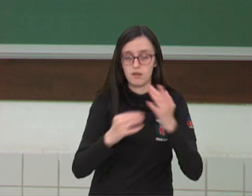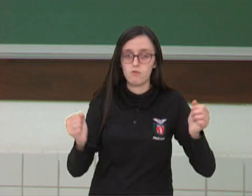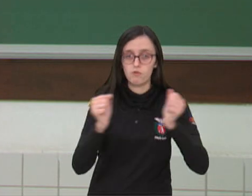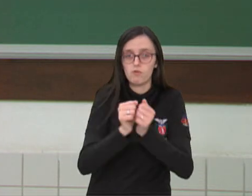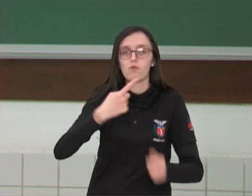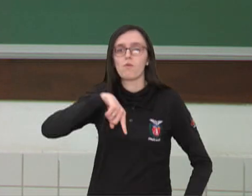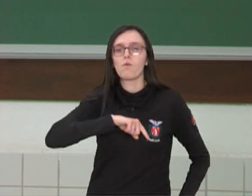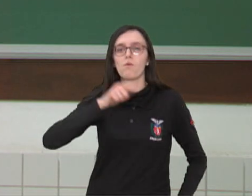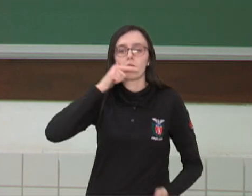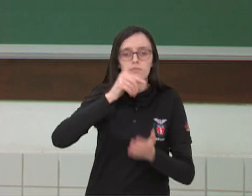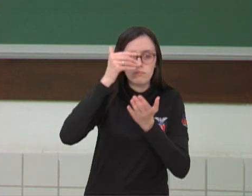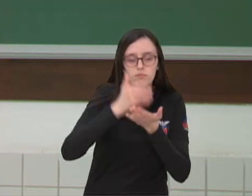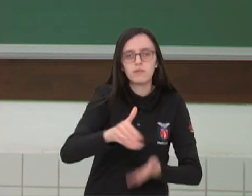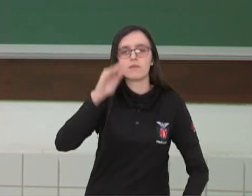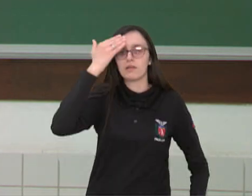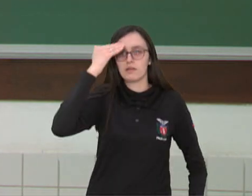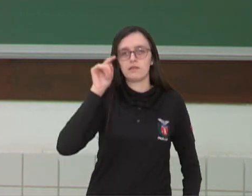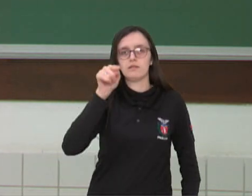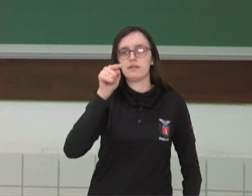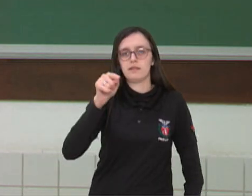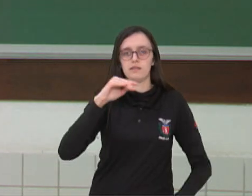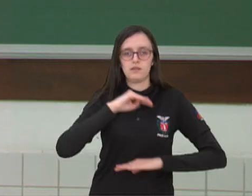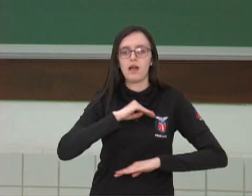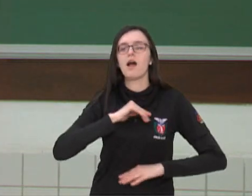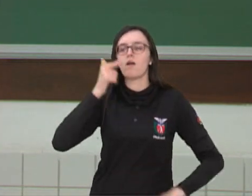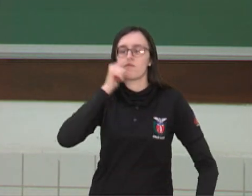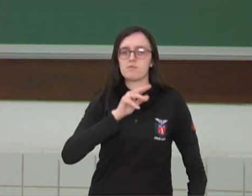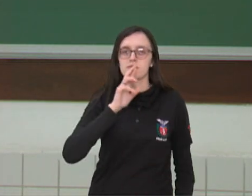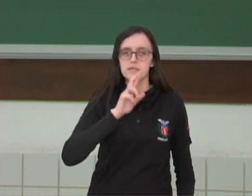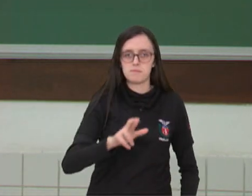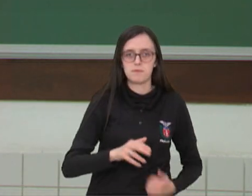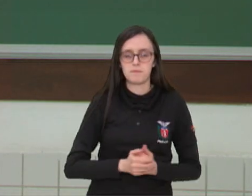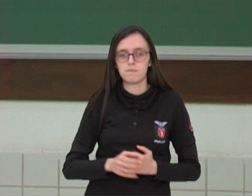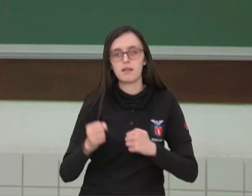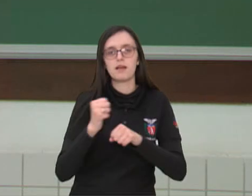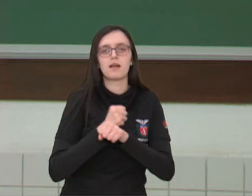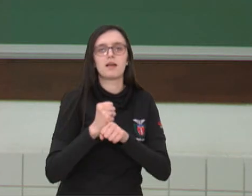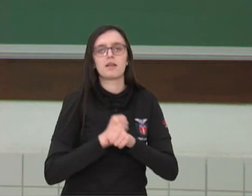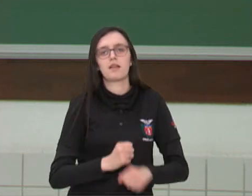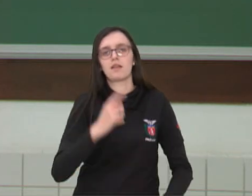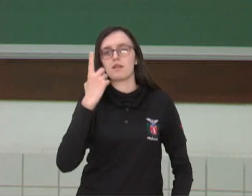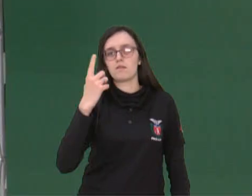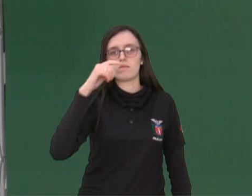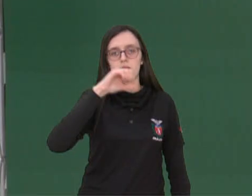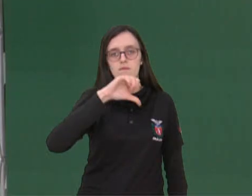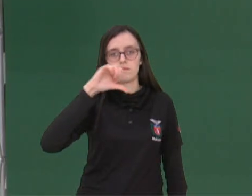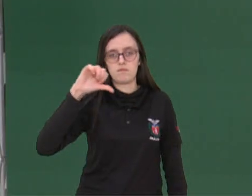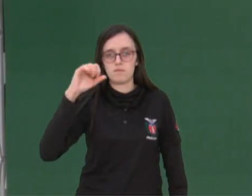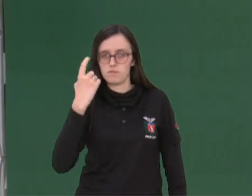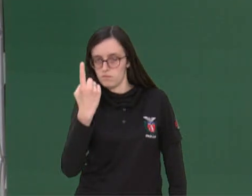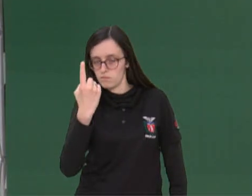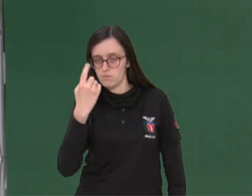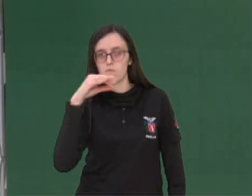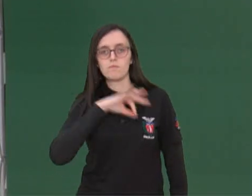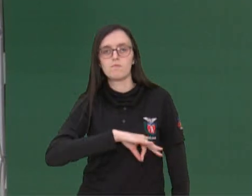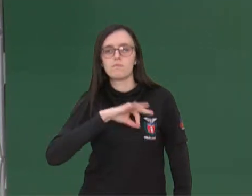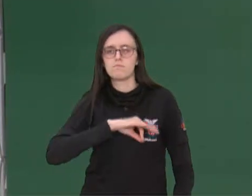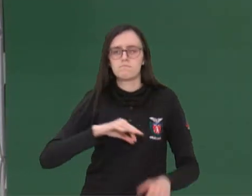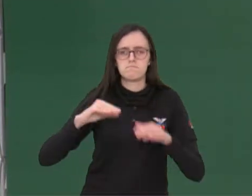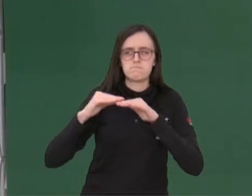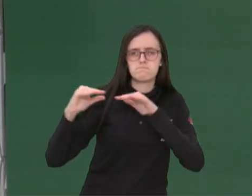gente começar a entender essa questão para ela ser respondida. Em 1991, a renda média